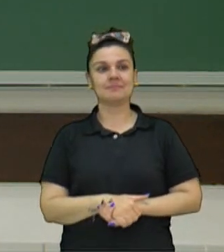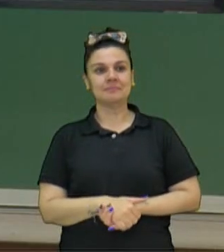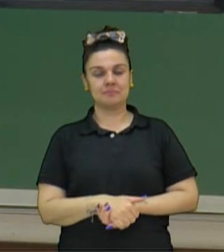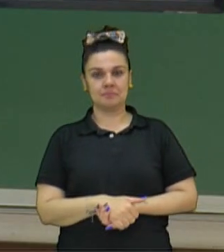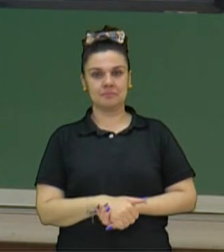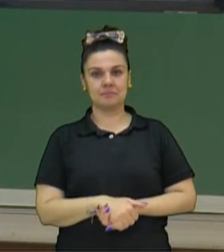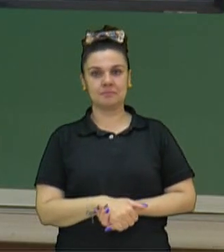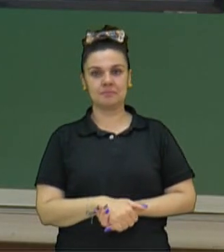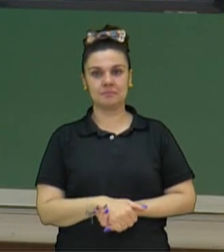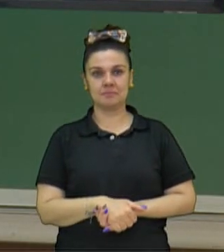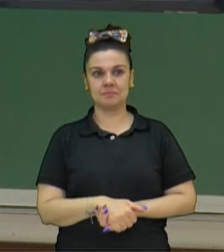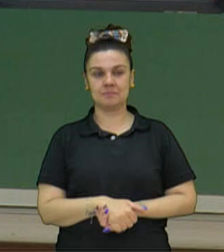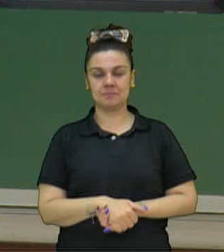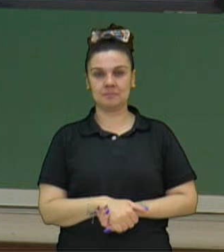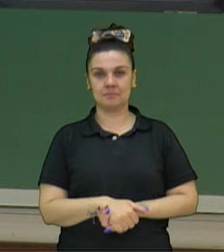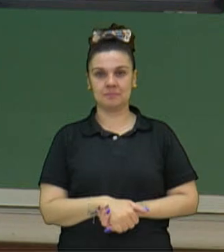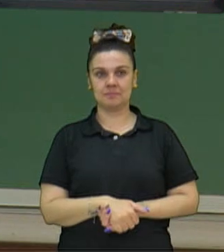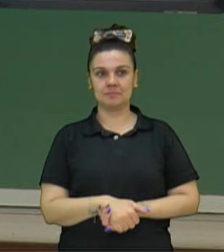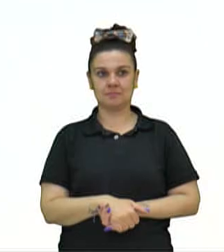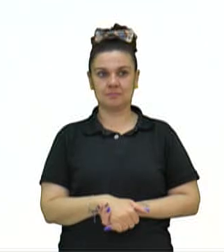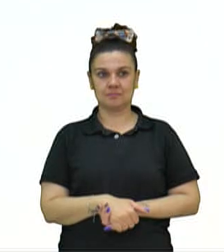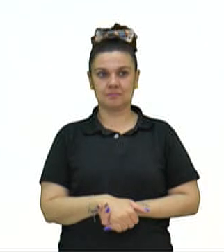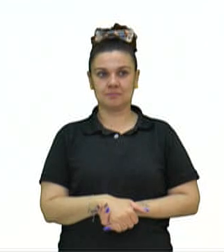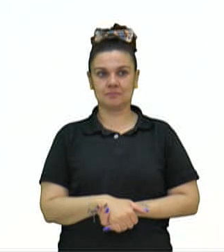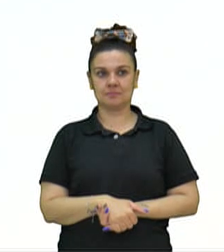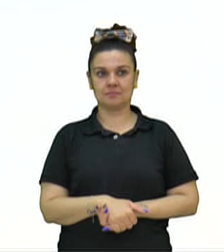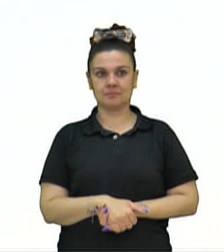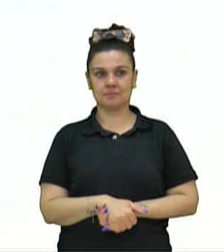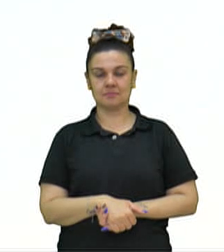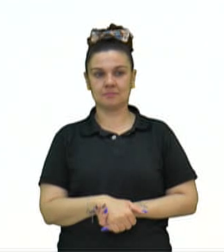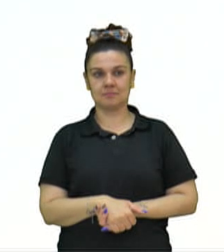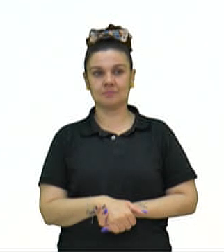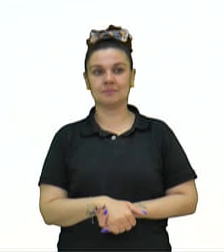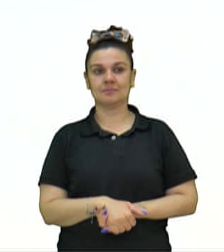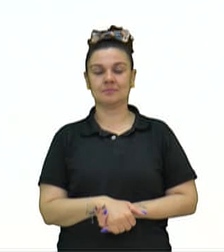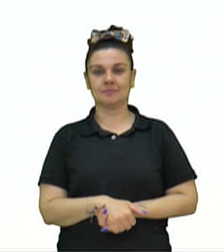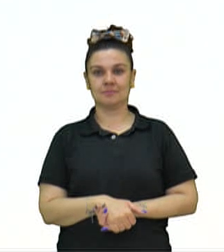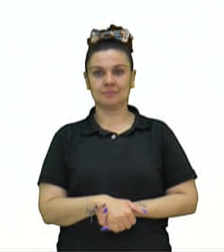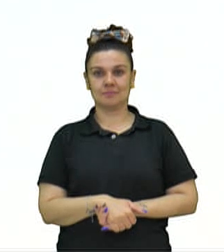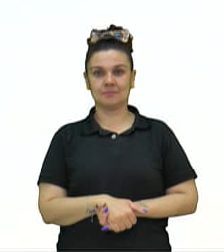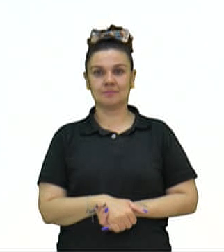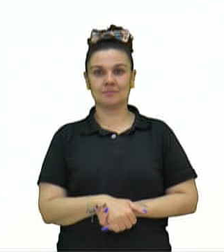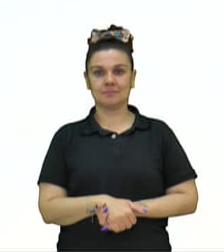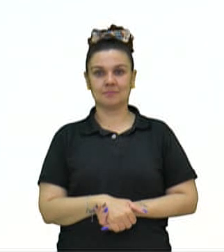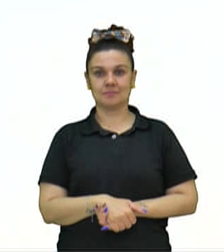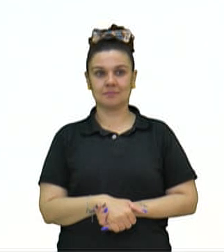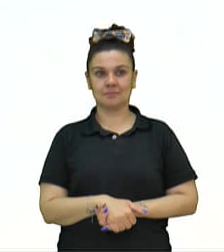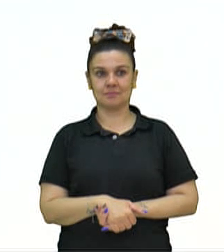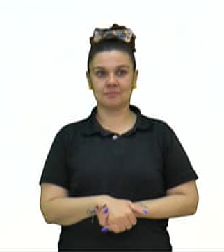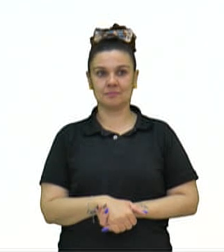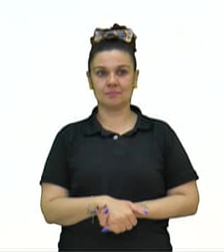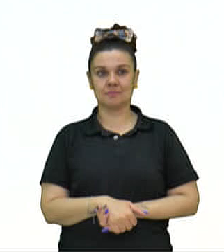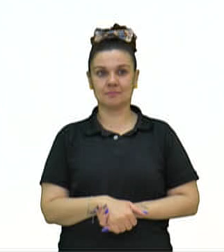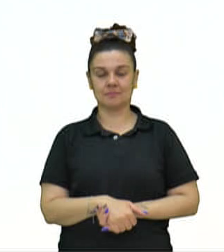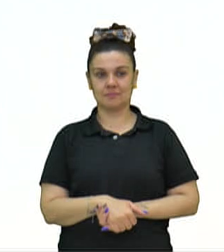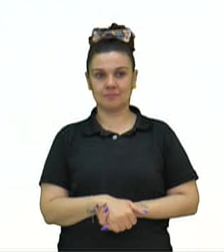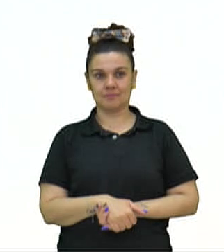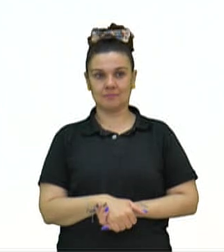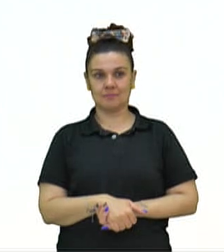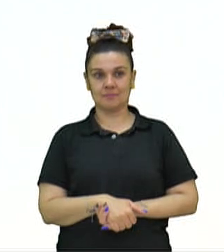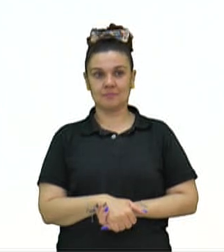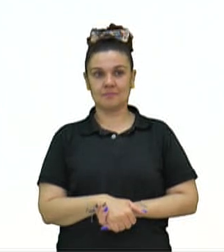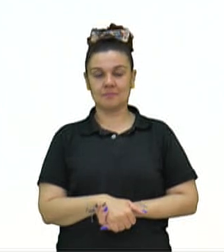Paint drums. The Blue Man combine drumming with paint to create a rhythm explosion of vibrant